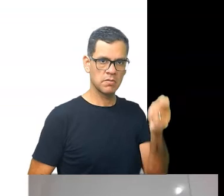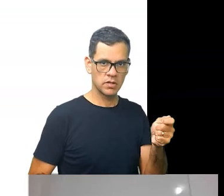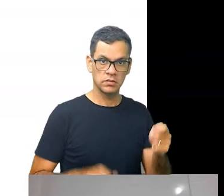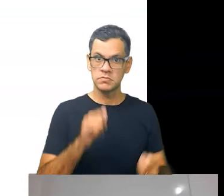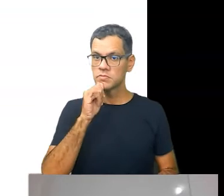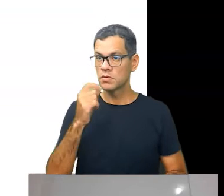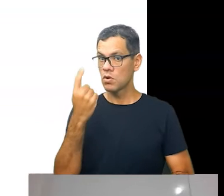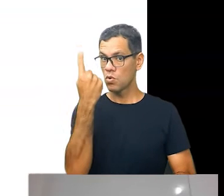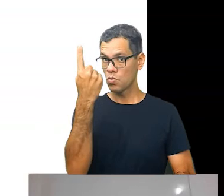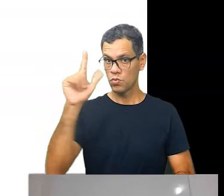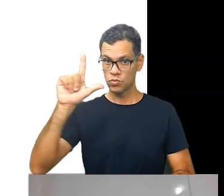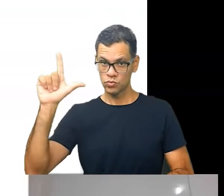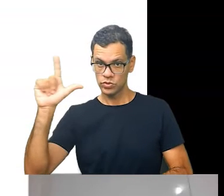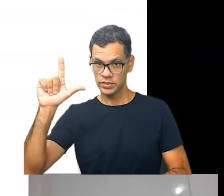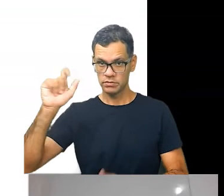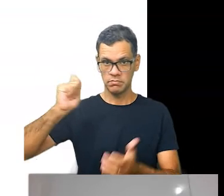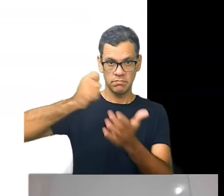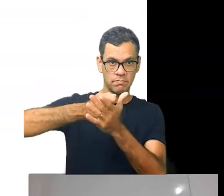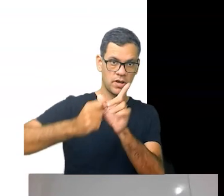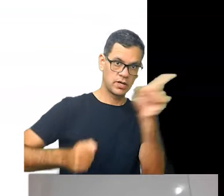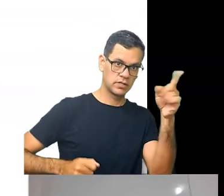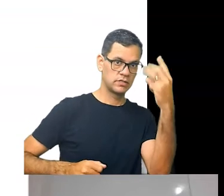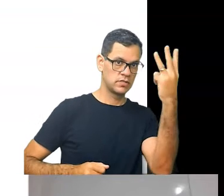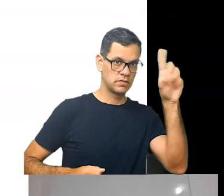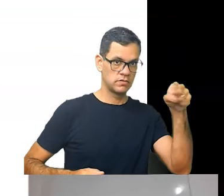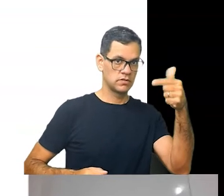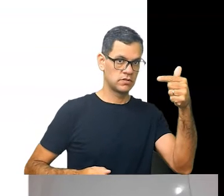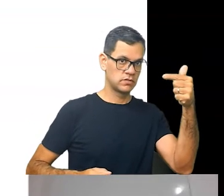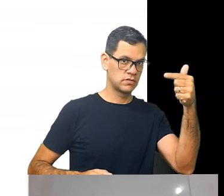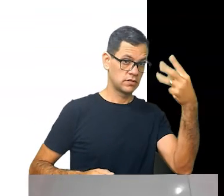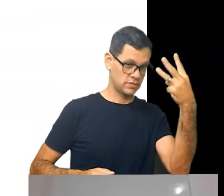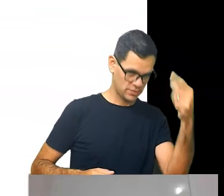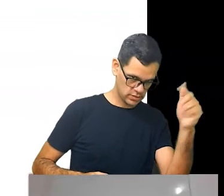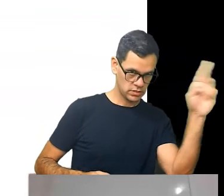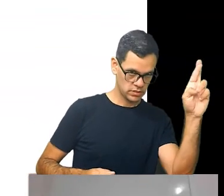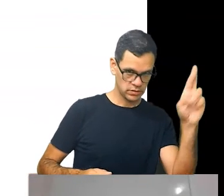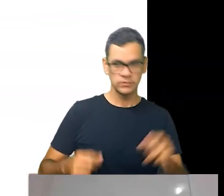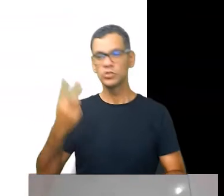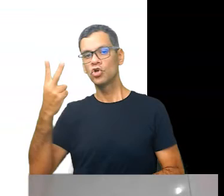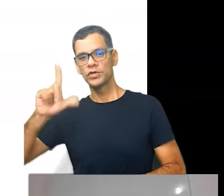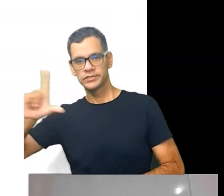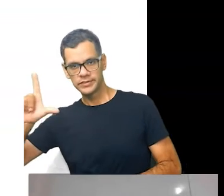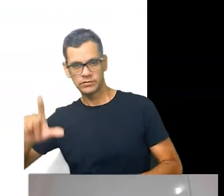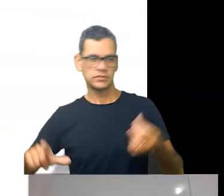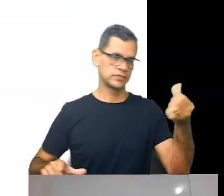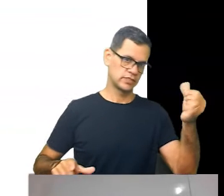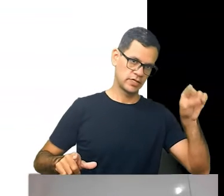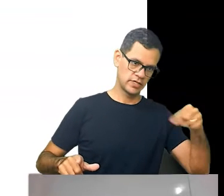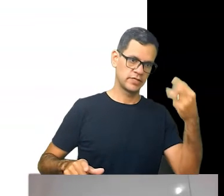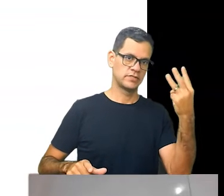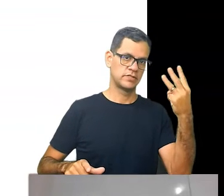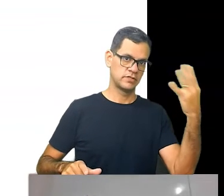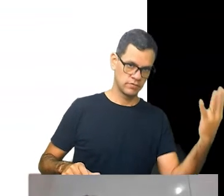segundo diagrama, os preços a pagar. Então, veja, 1 litro a pessoa paga R$ 3,37. 2 litros,